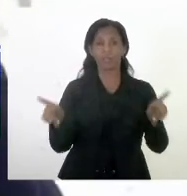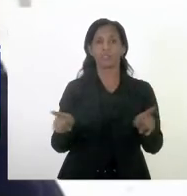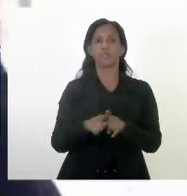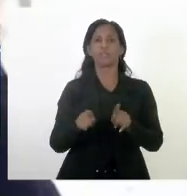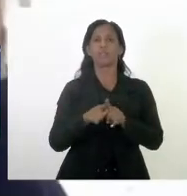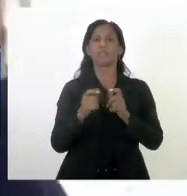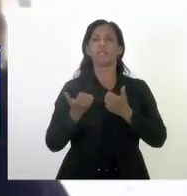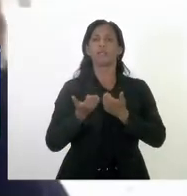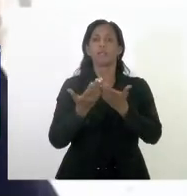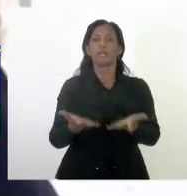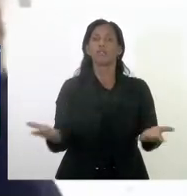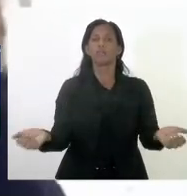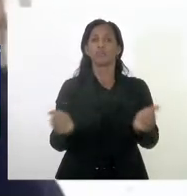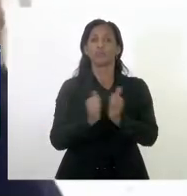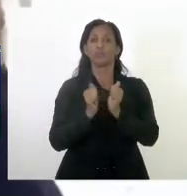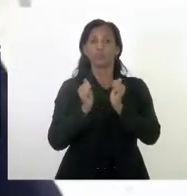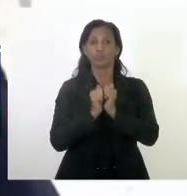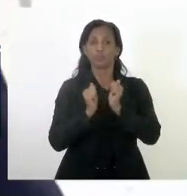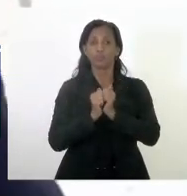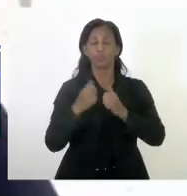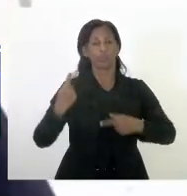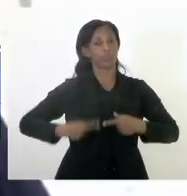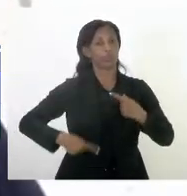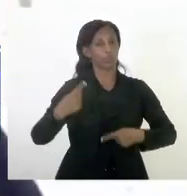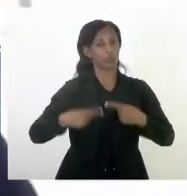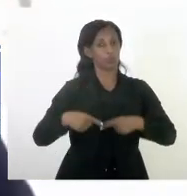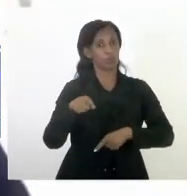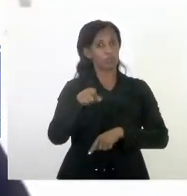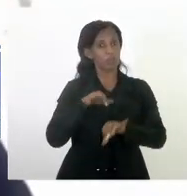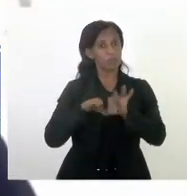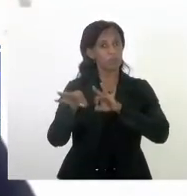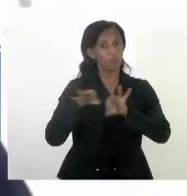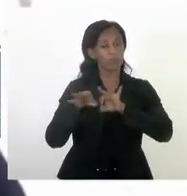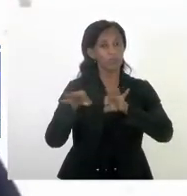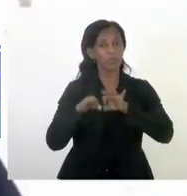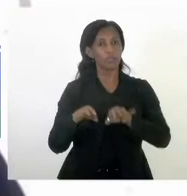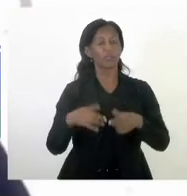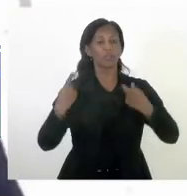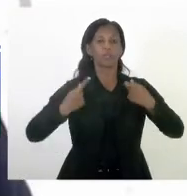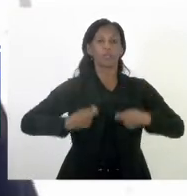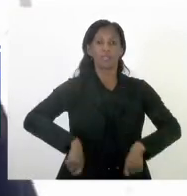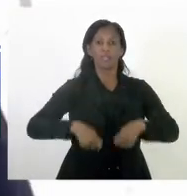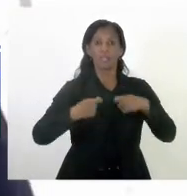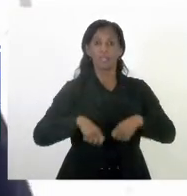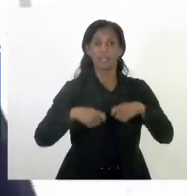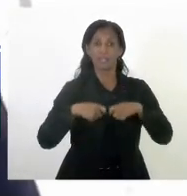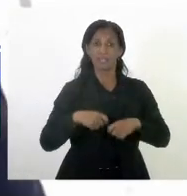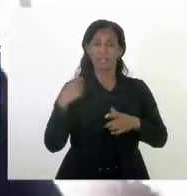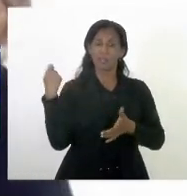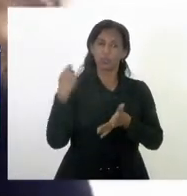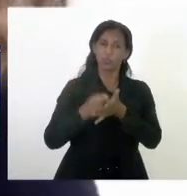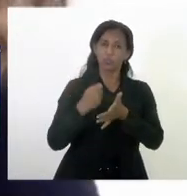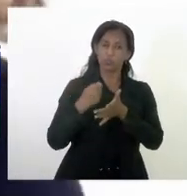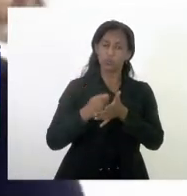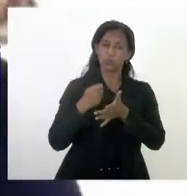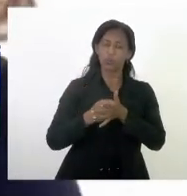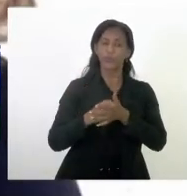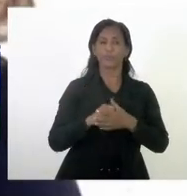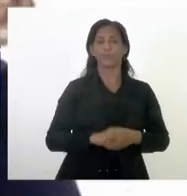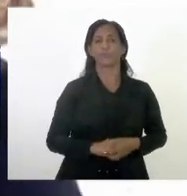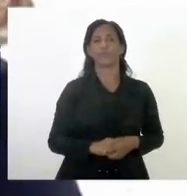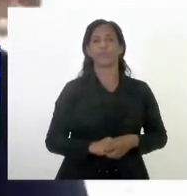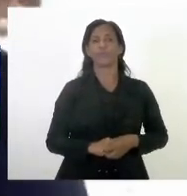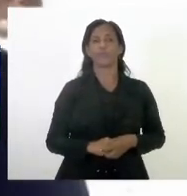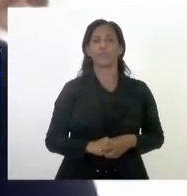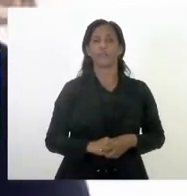aqui junto, né, a discussão desse projeto, a necessidade de efetivar